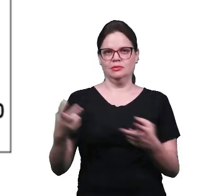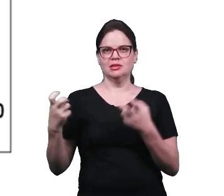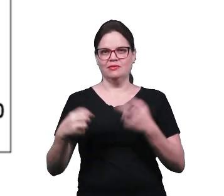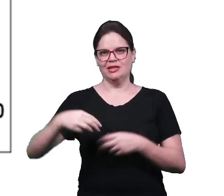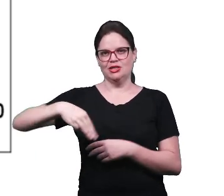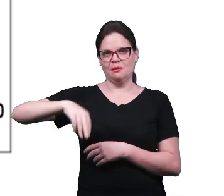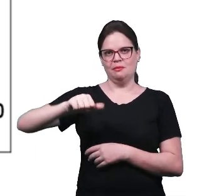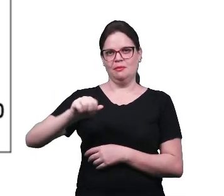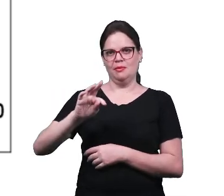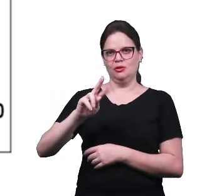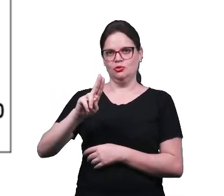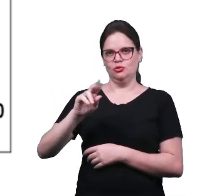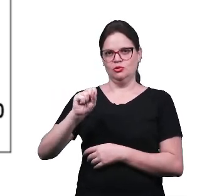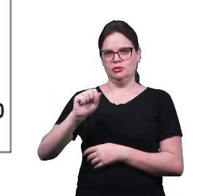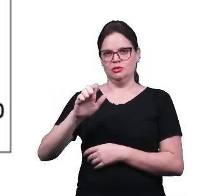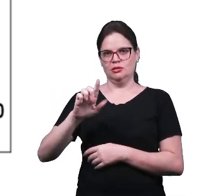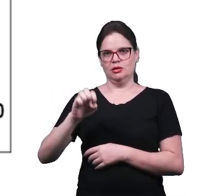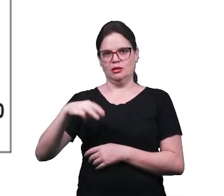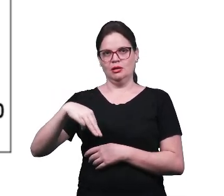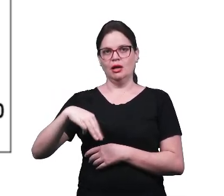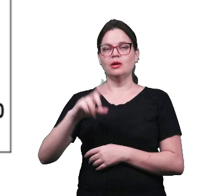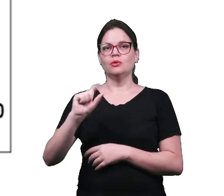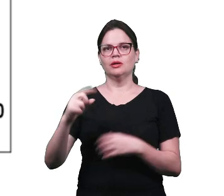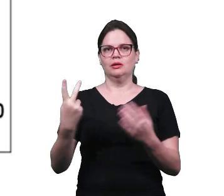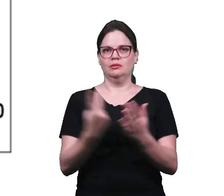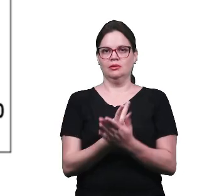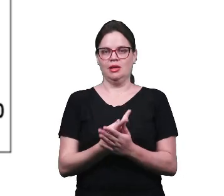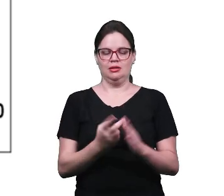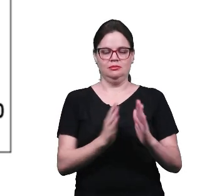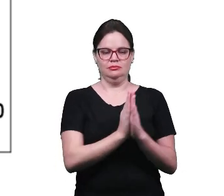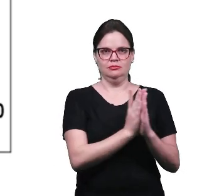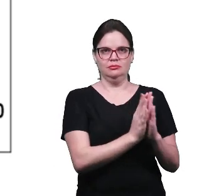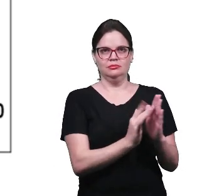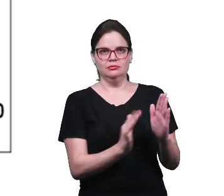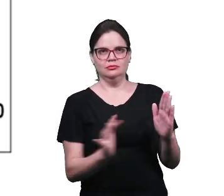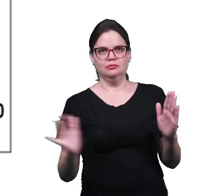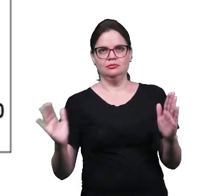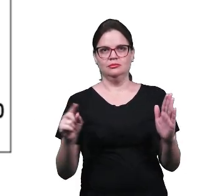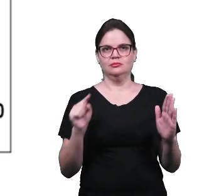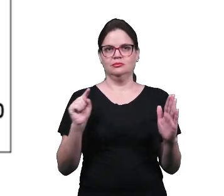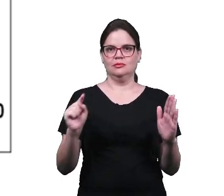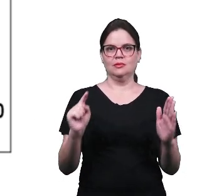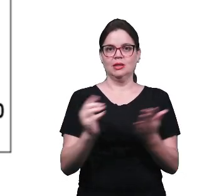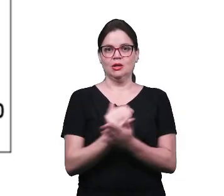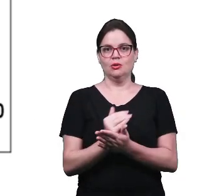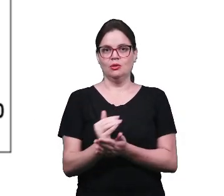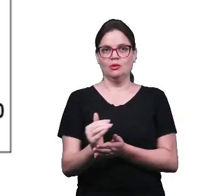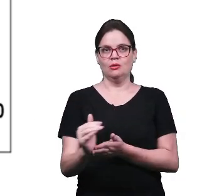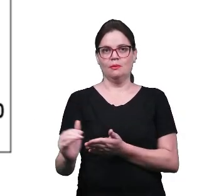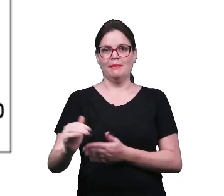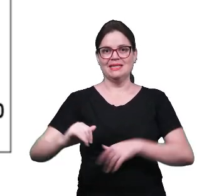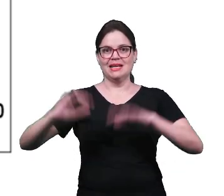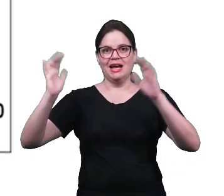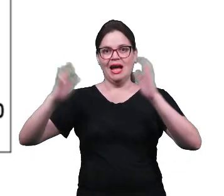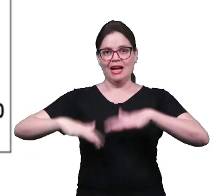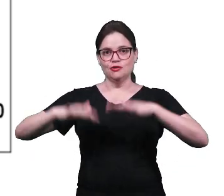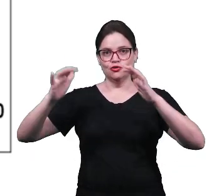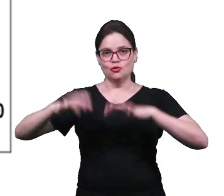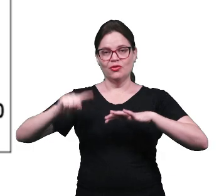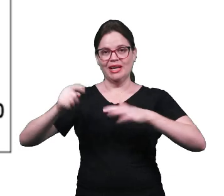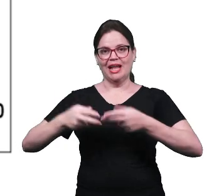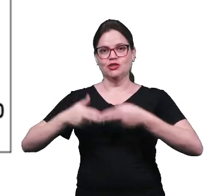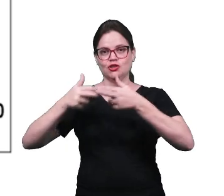que começa a chover, quer dizer, ele morreu neste ano em que começa o